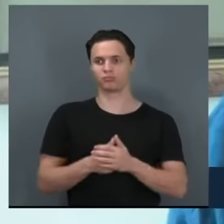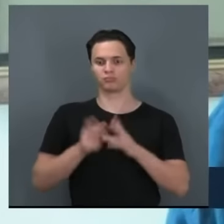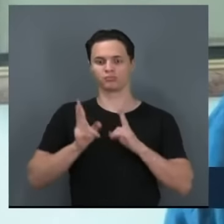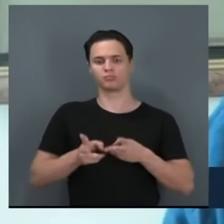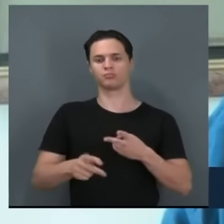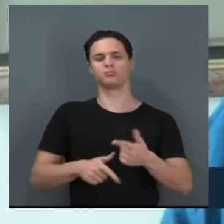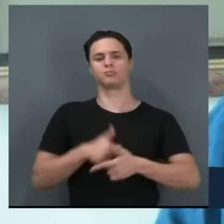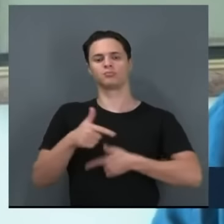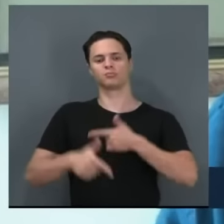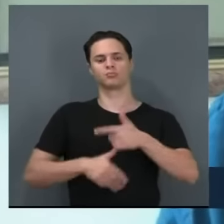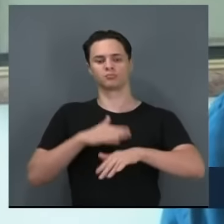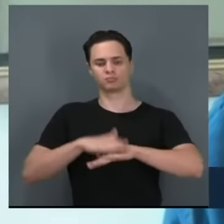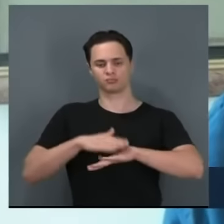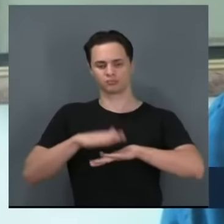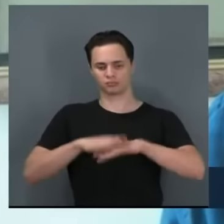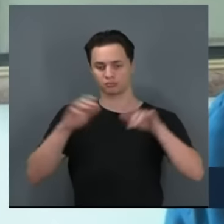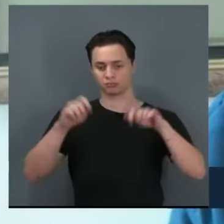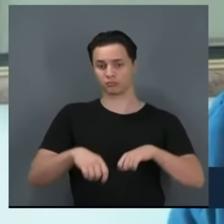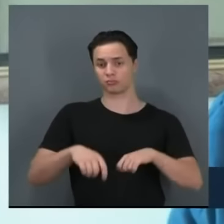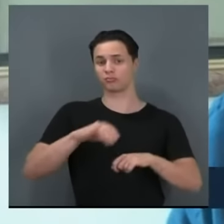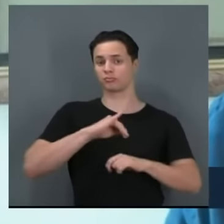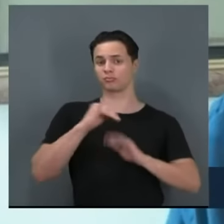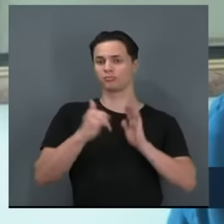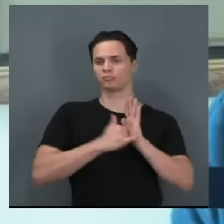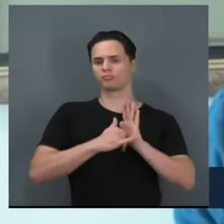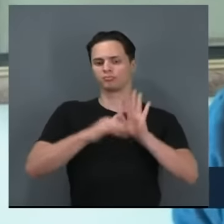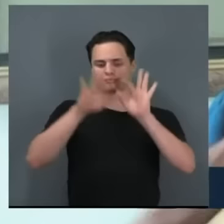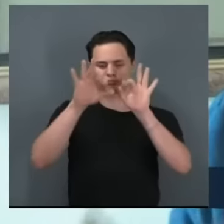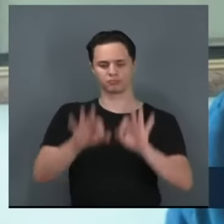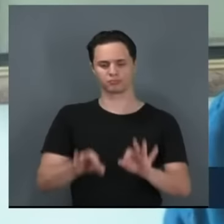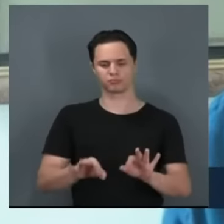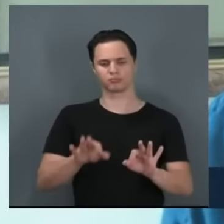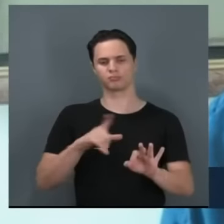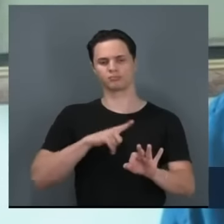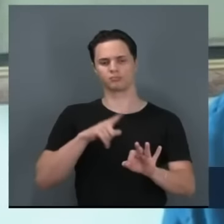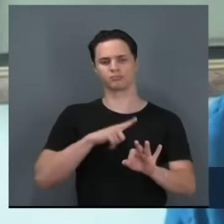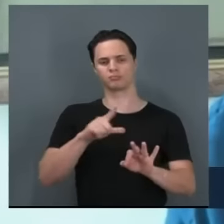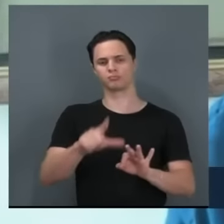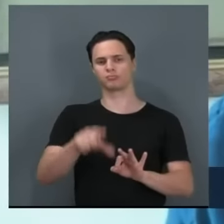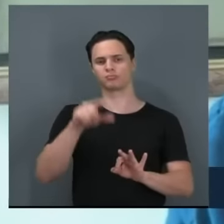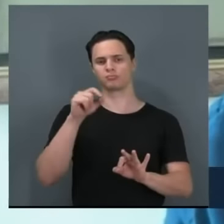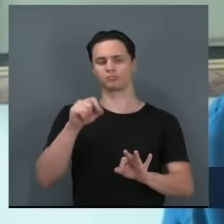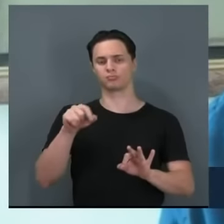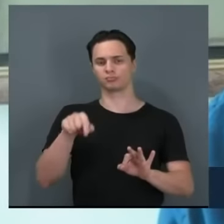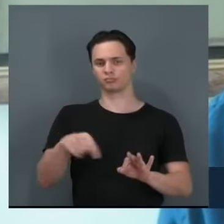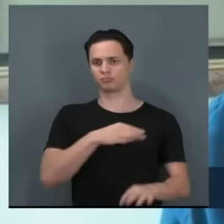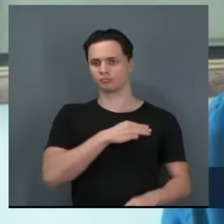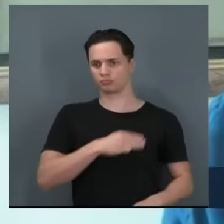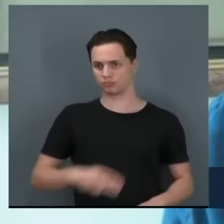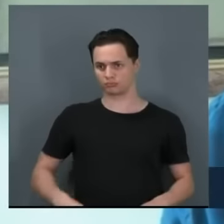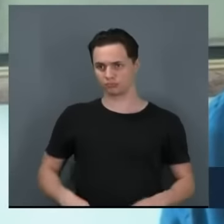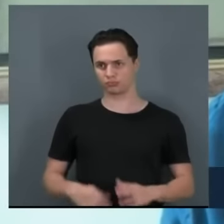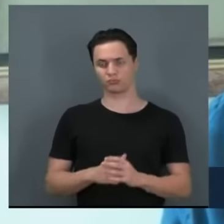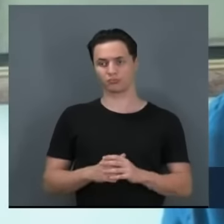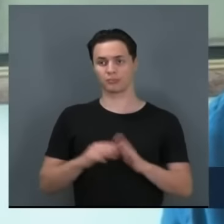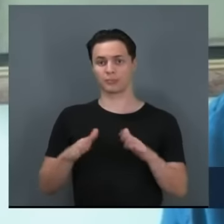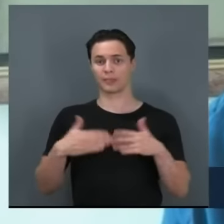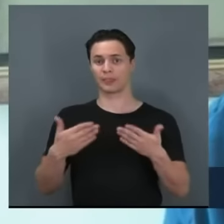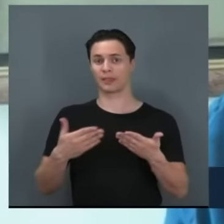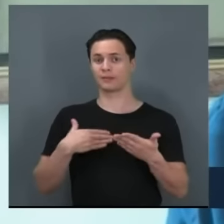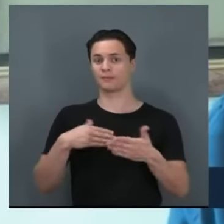incessante, competente. Ela justifica plenamente a sua escolha para o cargo, que é vital na